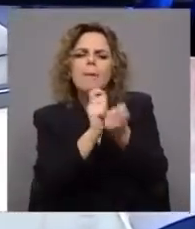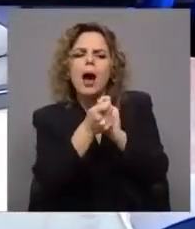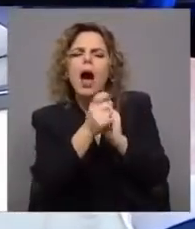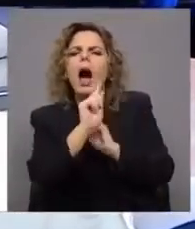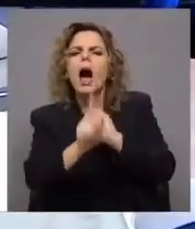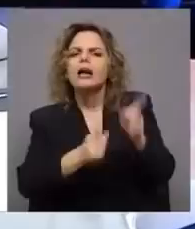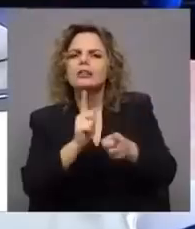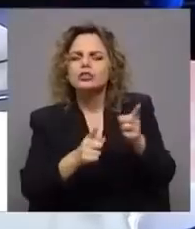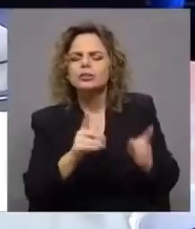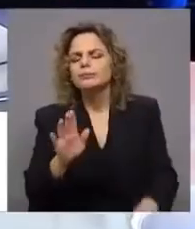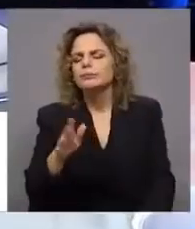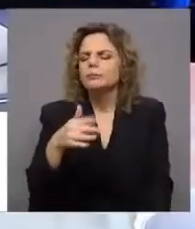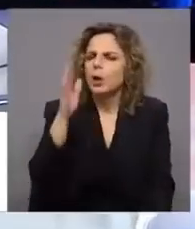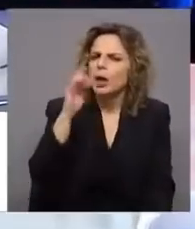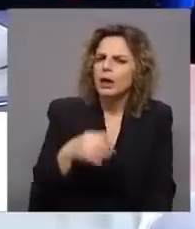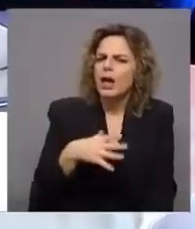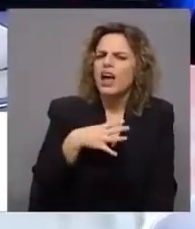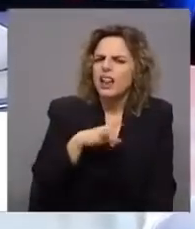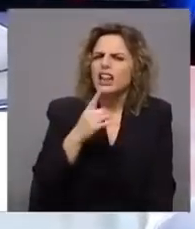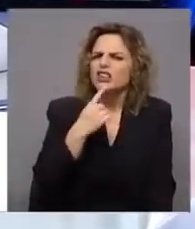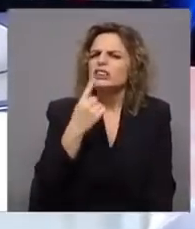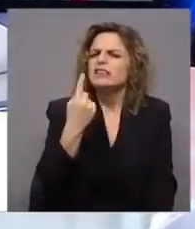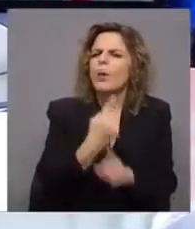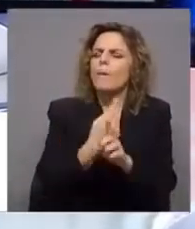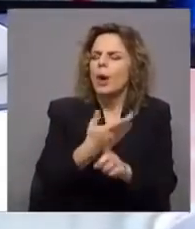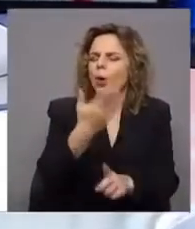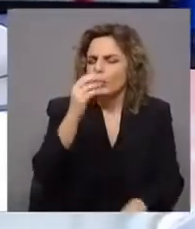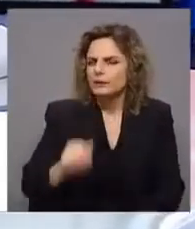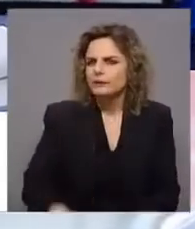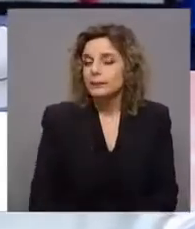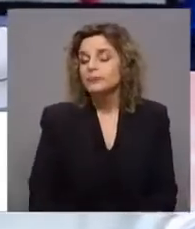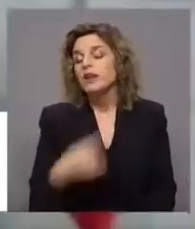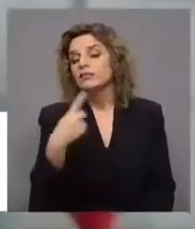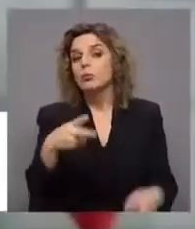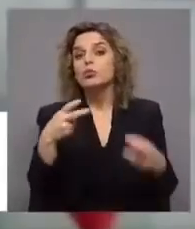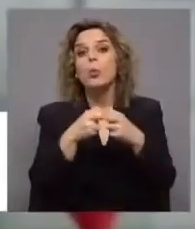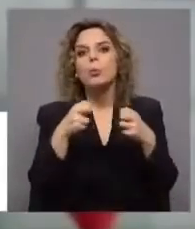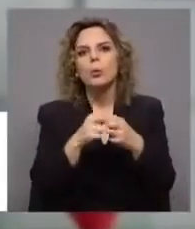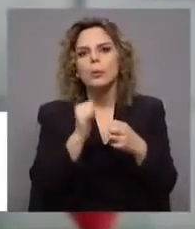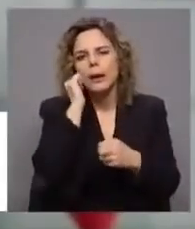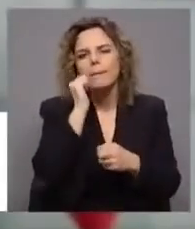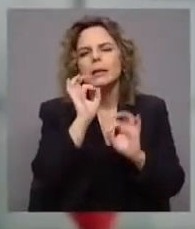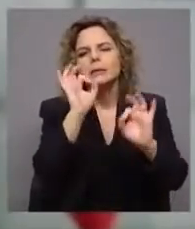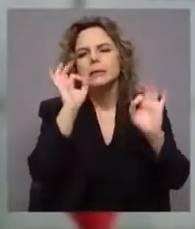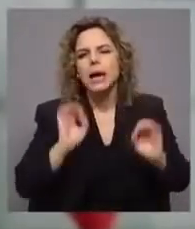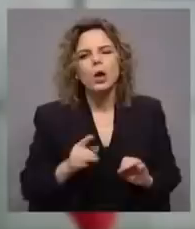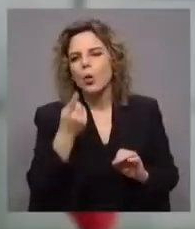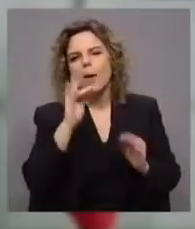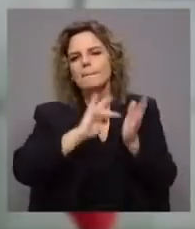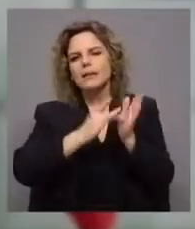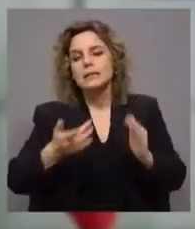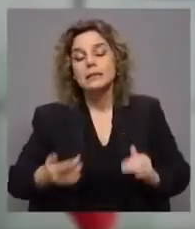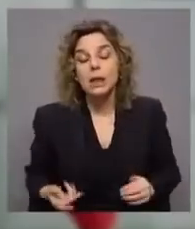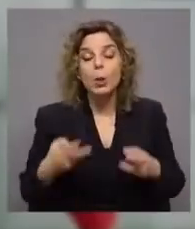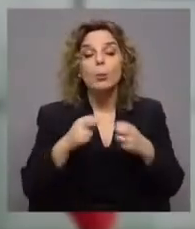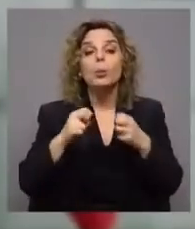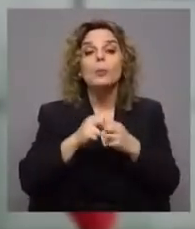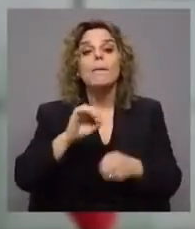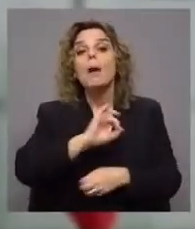Olha, deixa eu lhe dizer uma coisa, nós temos um problema sério, que não é um problema do Brasil, é um problema do